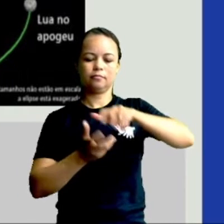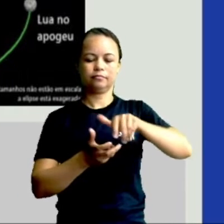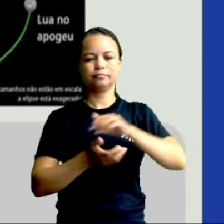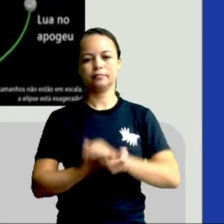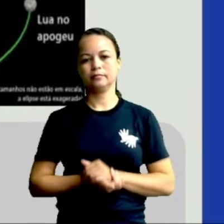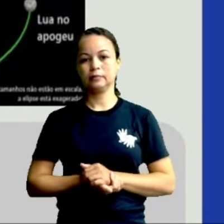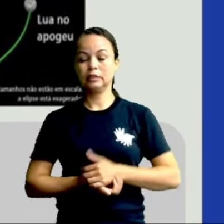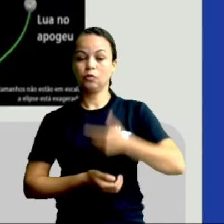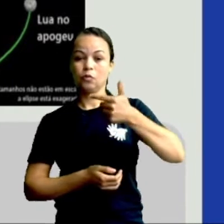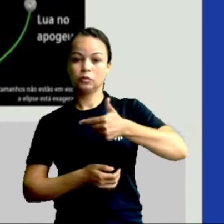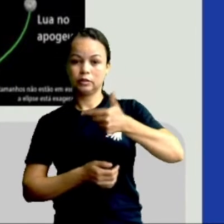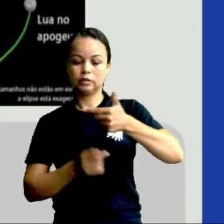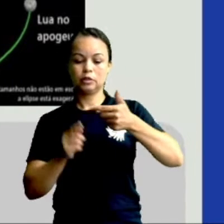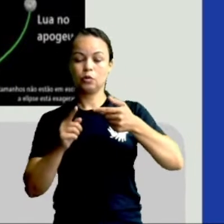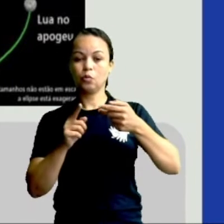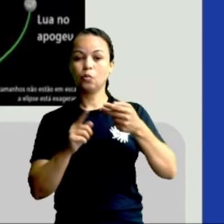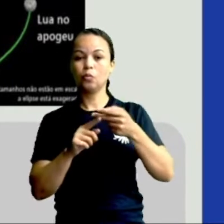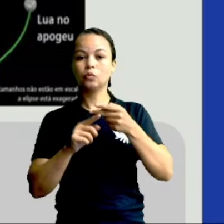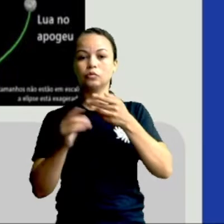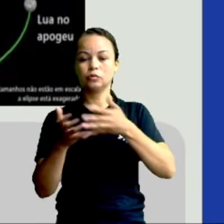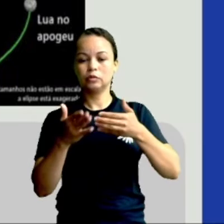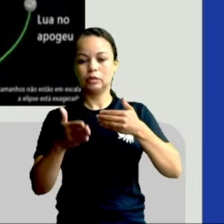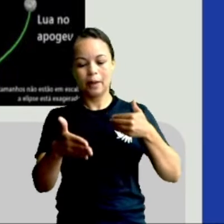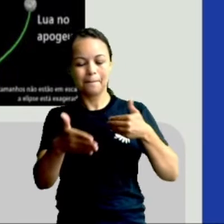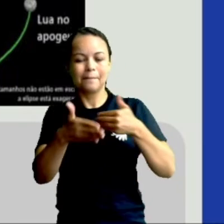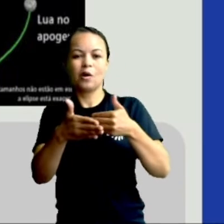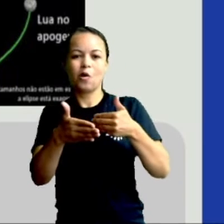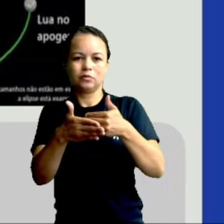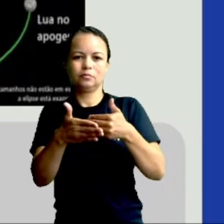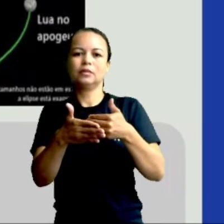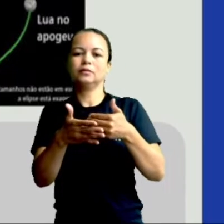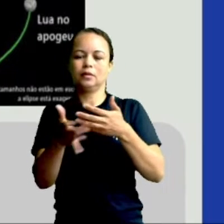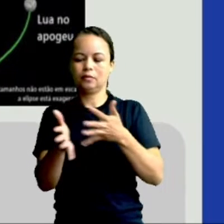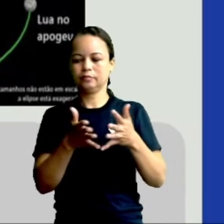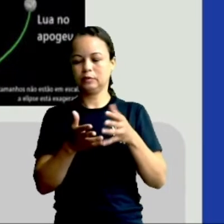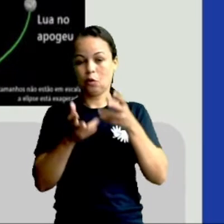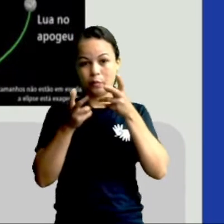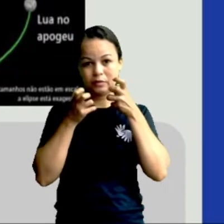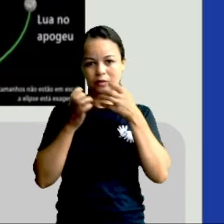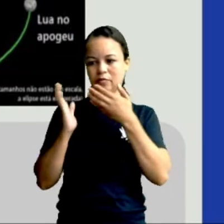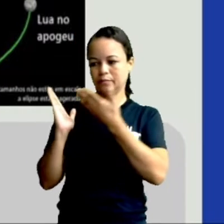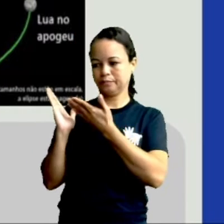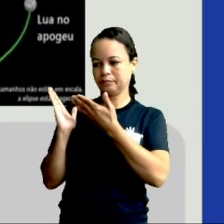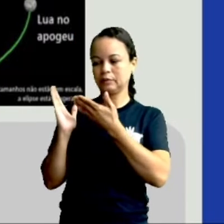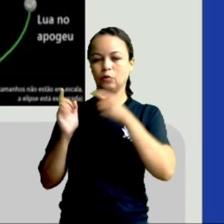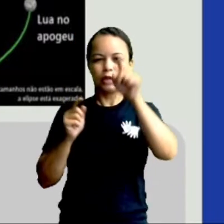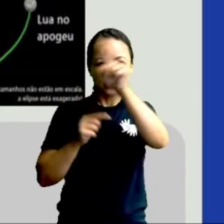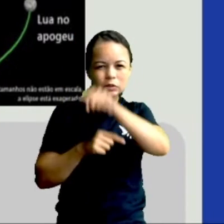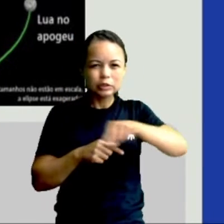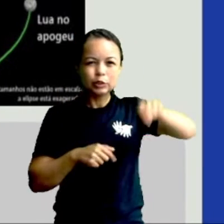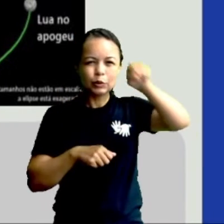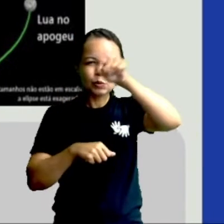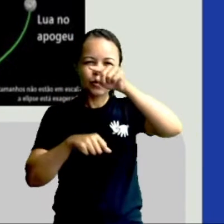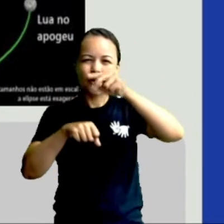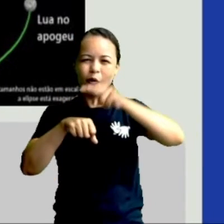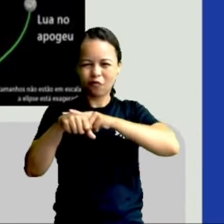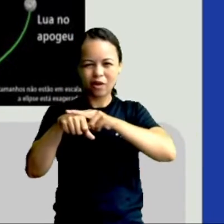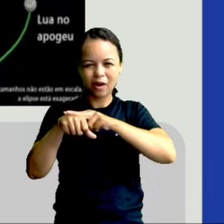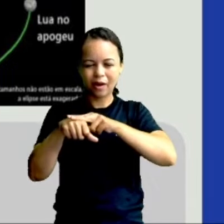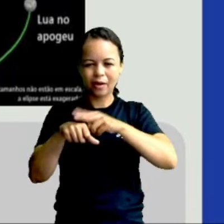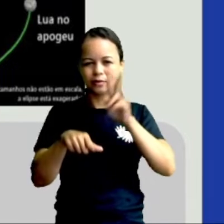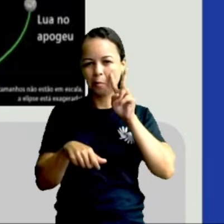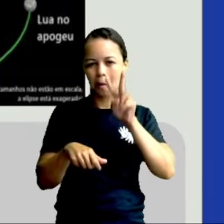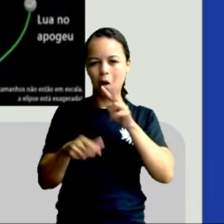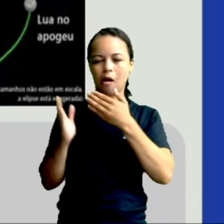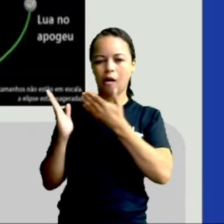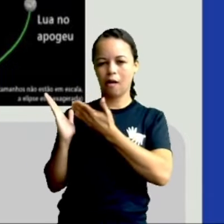enquanto o segundo corresponde à posição de máxima aproximação. Se vocês olharem nessa imagem ao lado onde está esse círculozinho verde, né? Tem aí, ó,